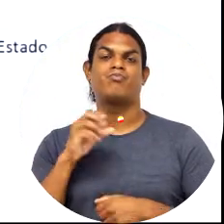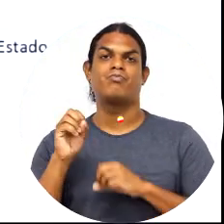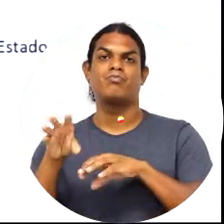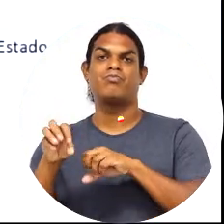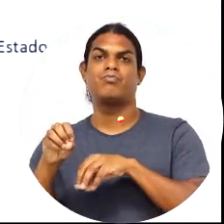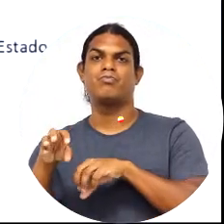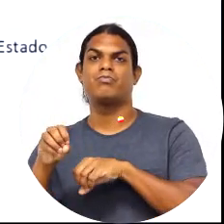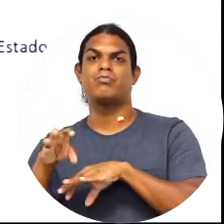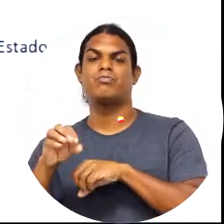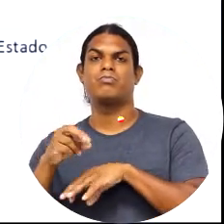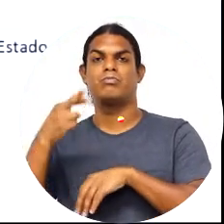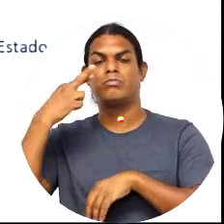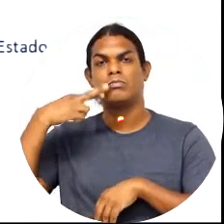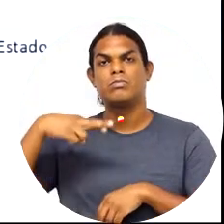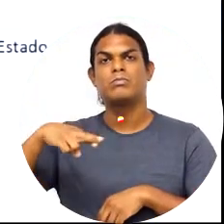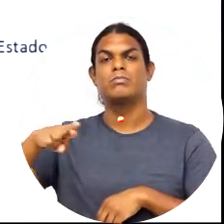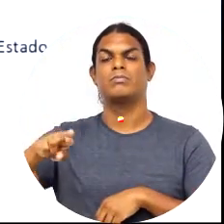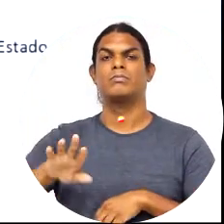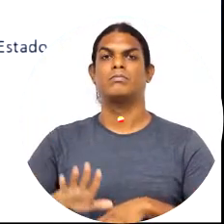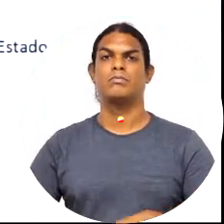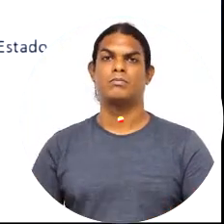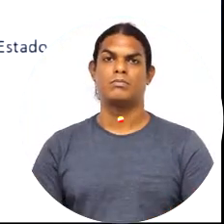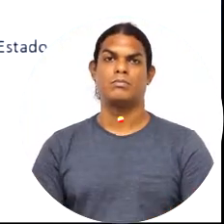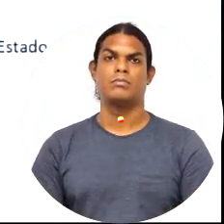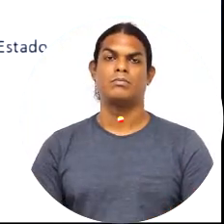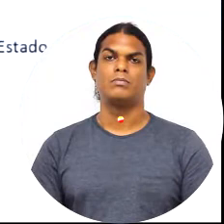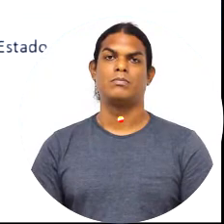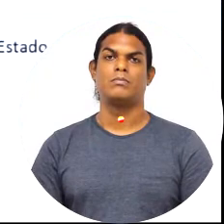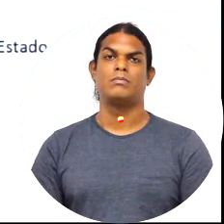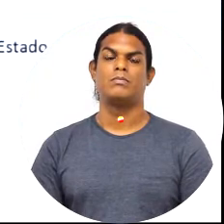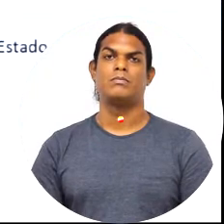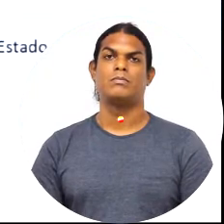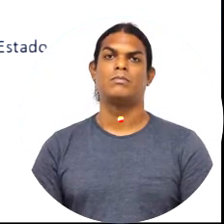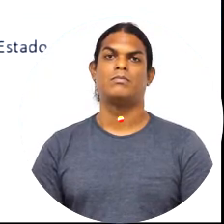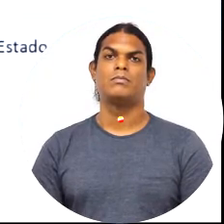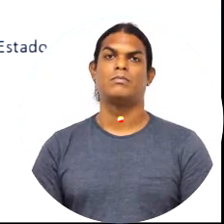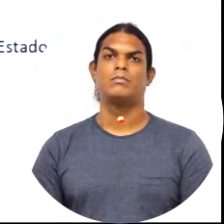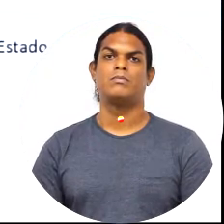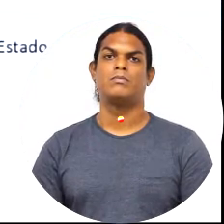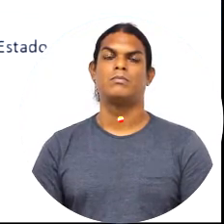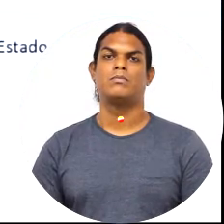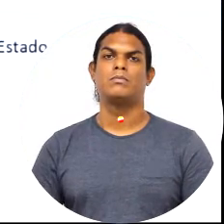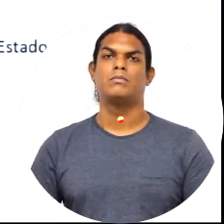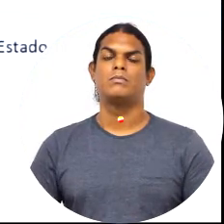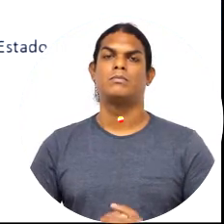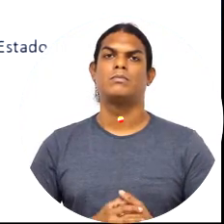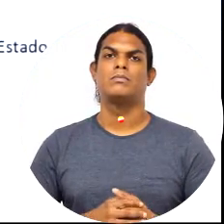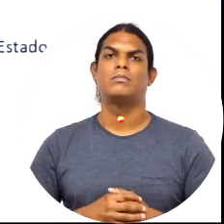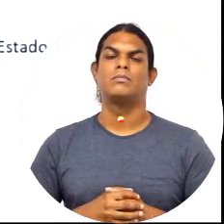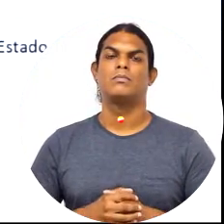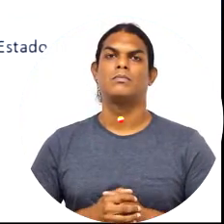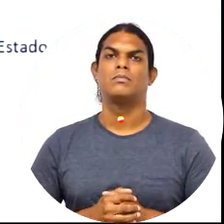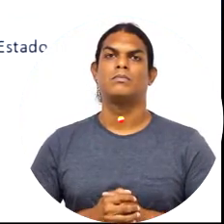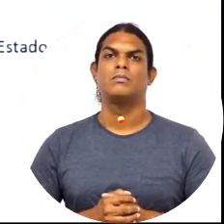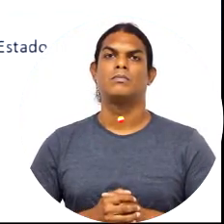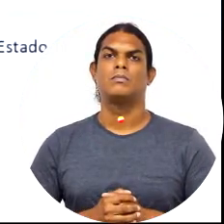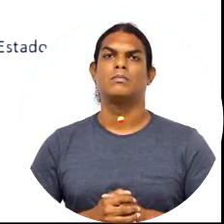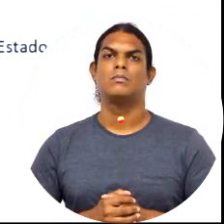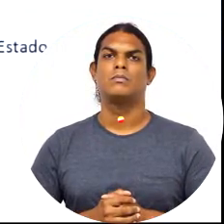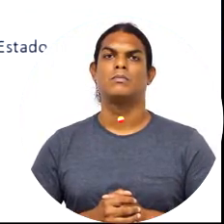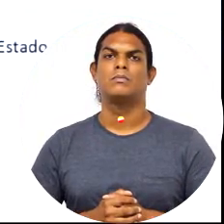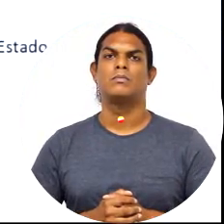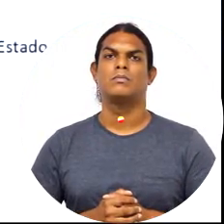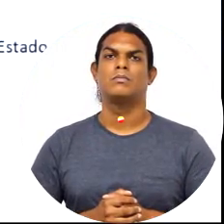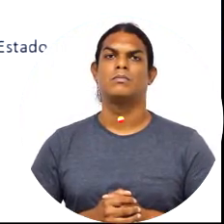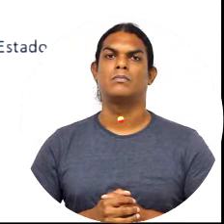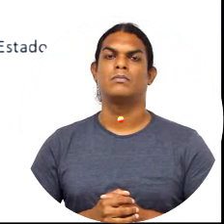gente sabe que esse desligamento cultural acontece com o tempo, então a gente ainda tem resquícios, apesar